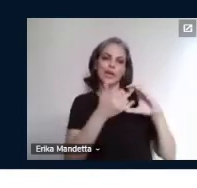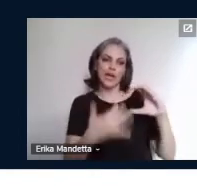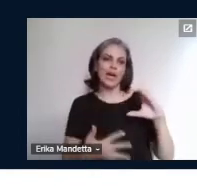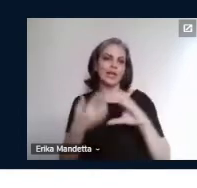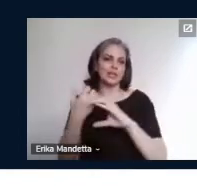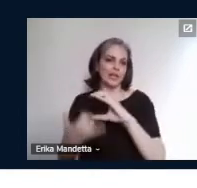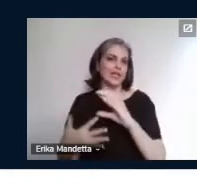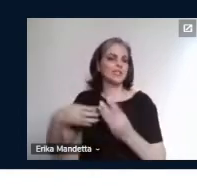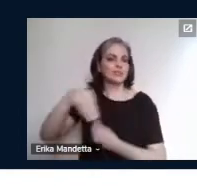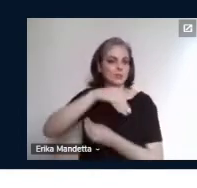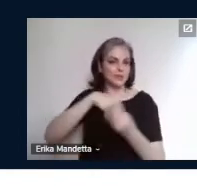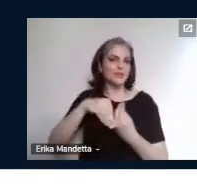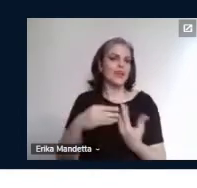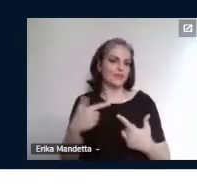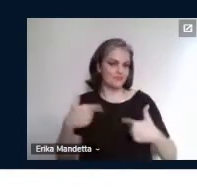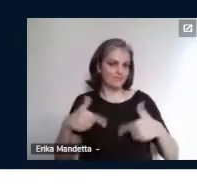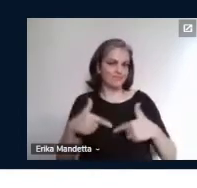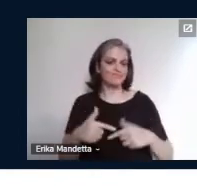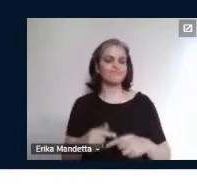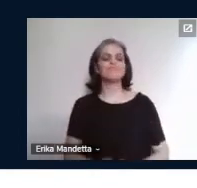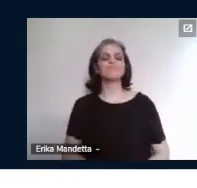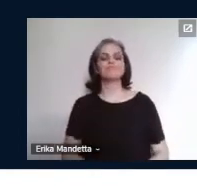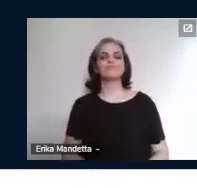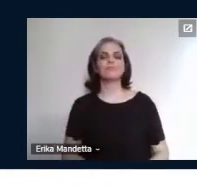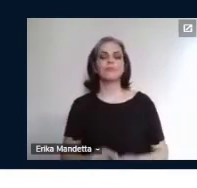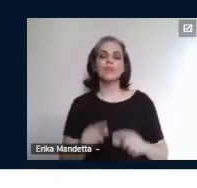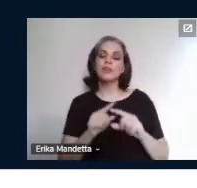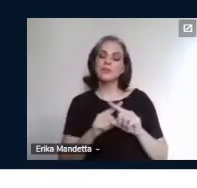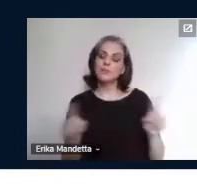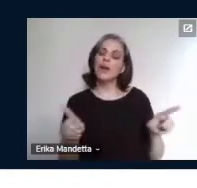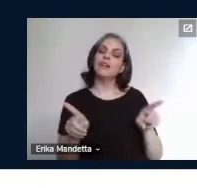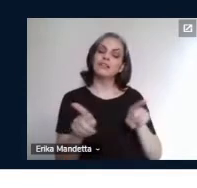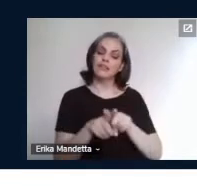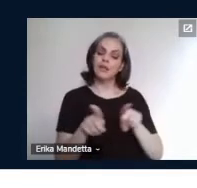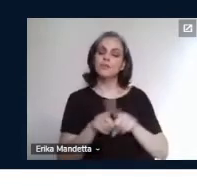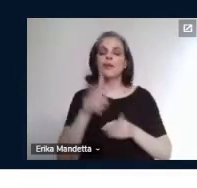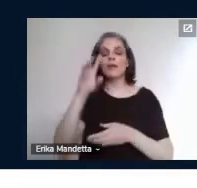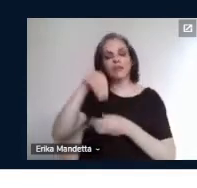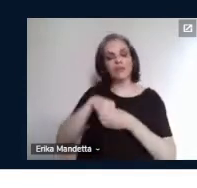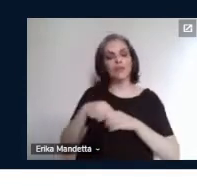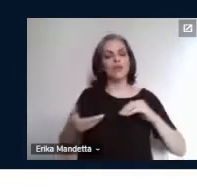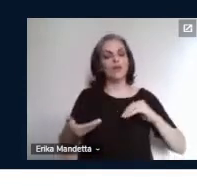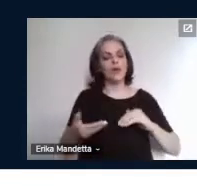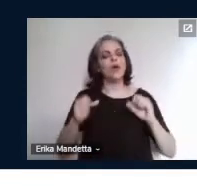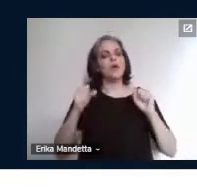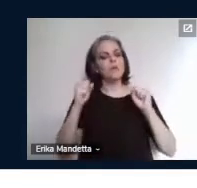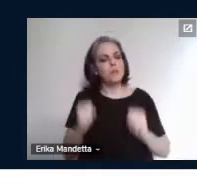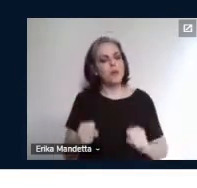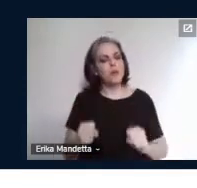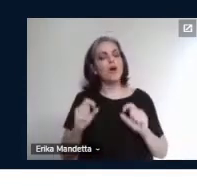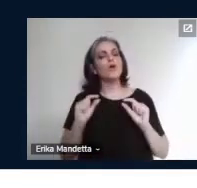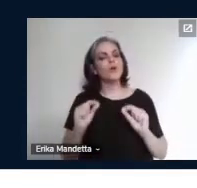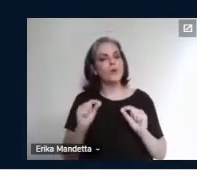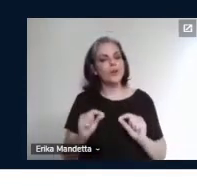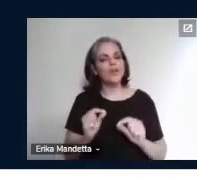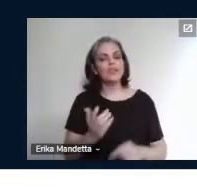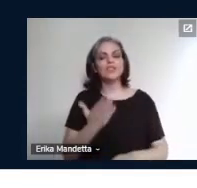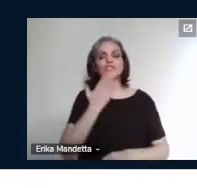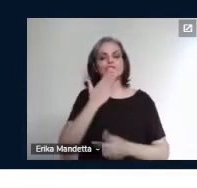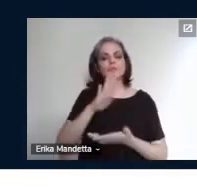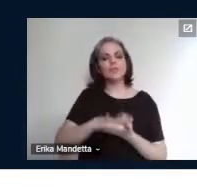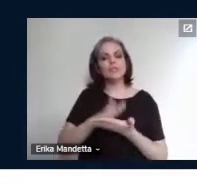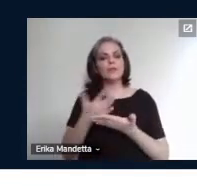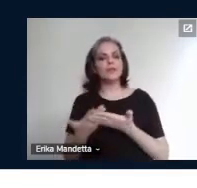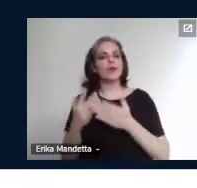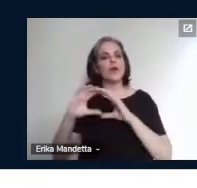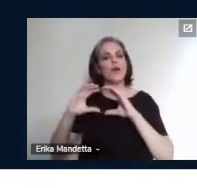mas, além disso, nós temos também dentro do Congresso Nacional a possibilidade de ter a interpretação comunitária, vamos dizer,